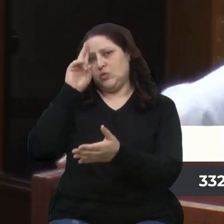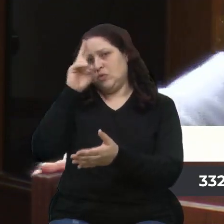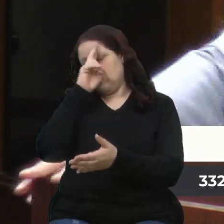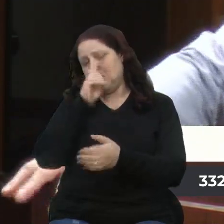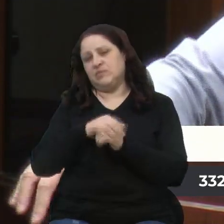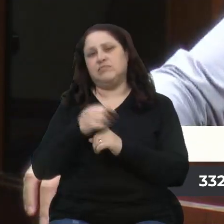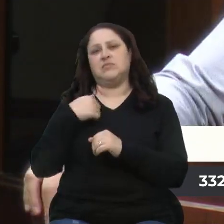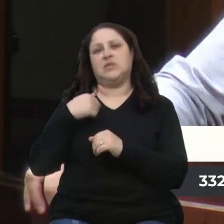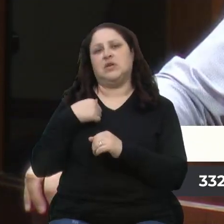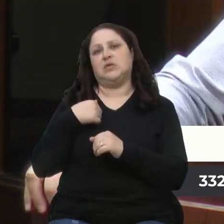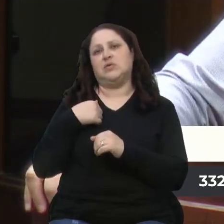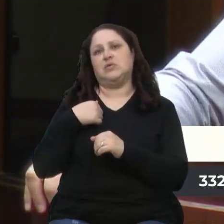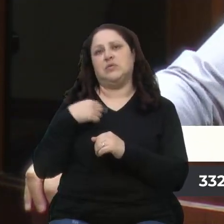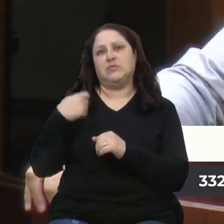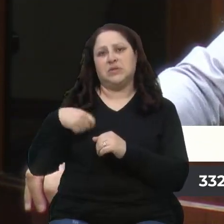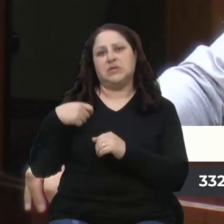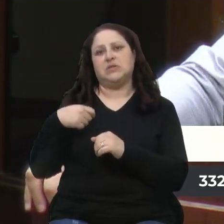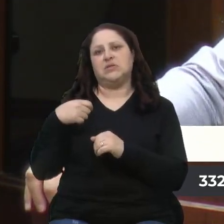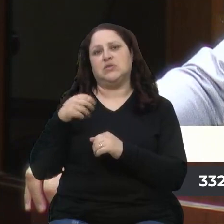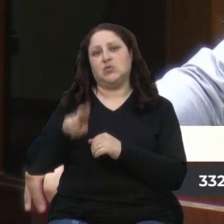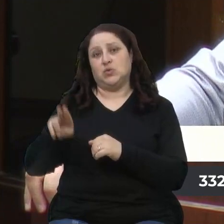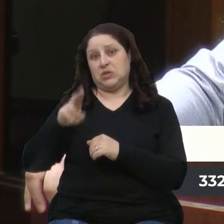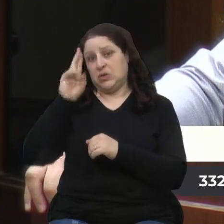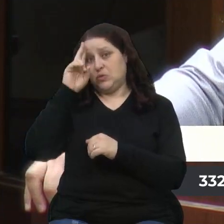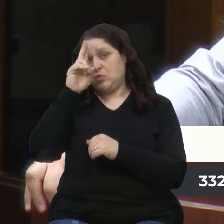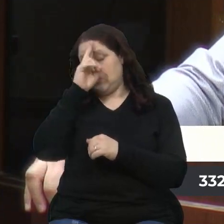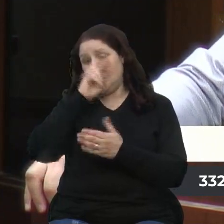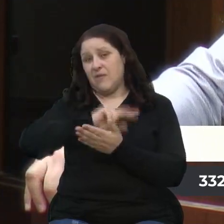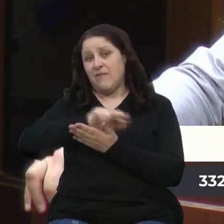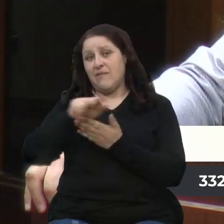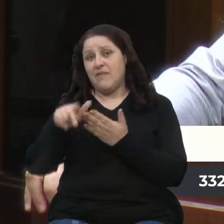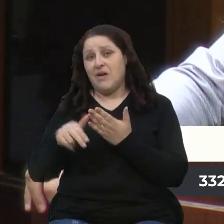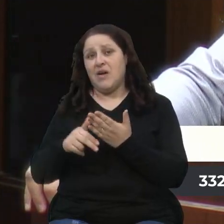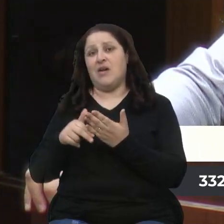vezes que eu tive que recorrer a esse serviço, várias